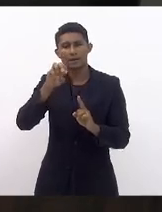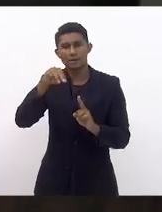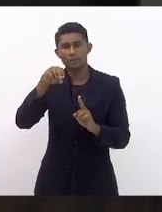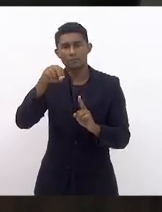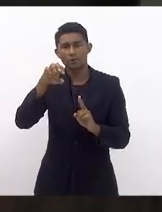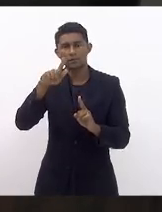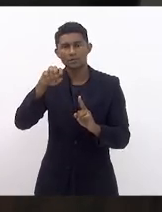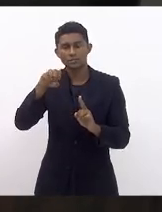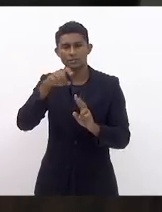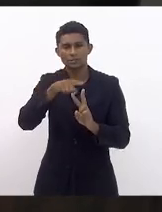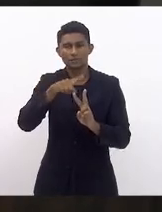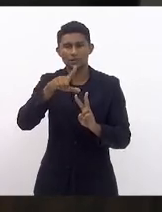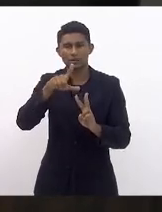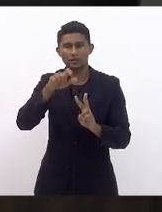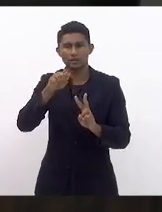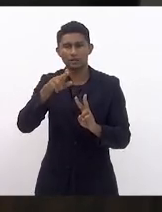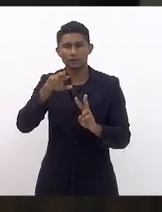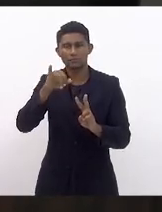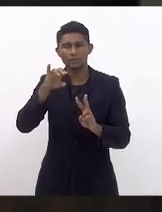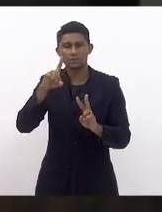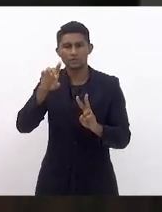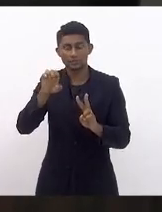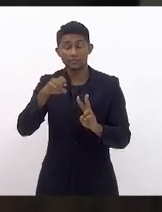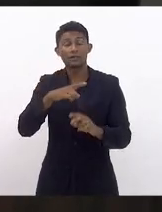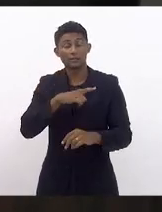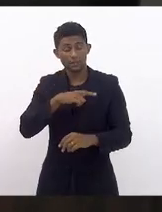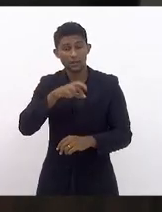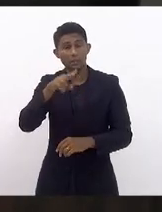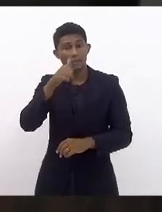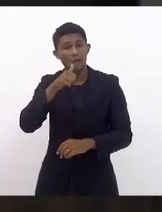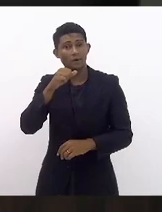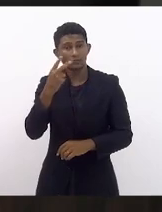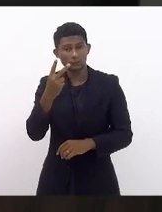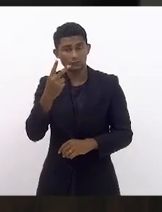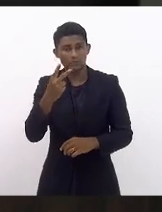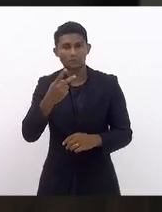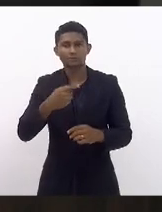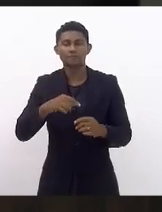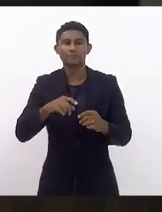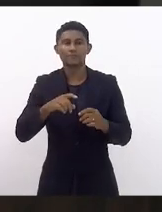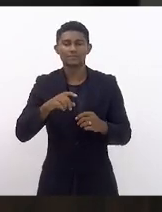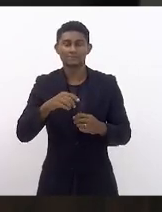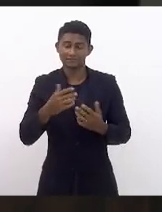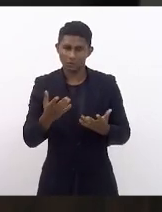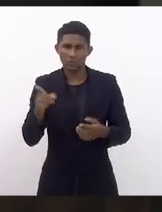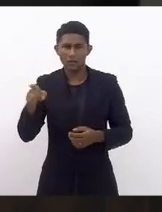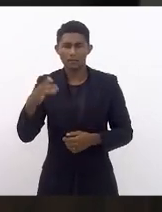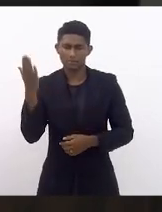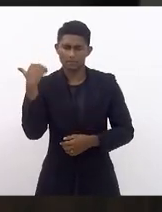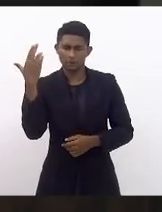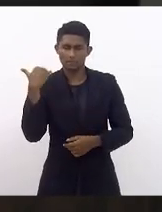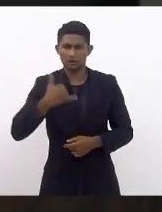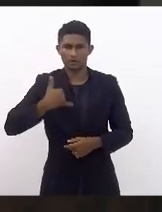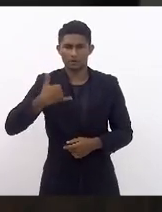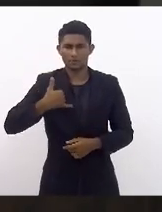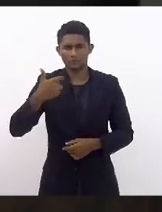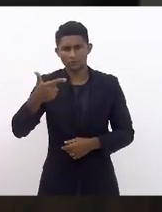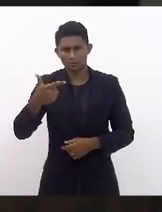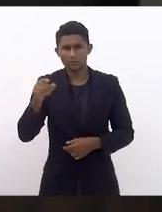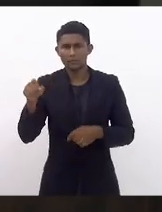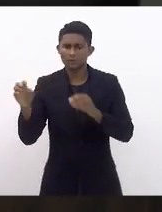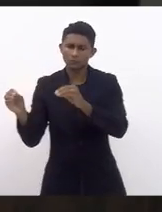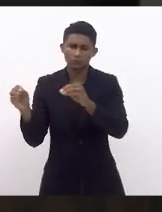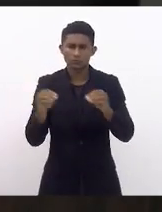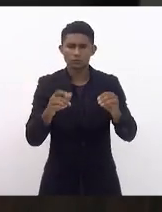irmãs, Marinette e Mafalda. Quando ele tinha 2 anos de idade, a sua família mudou-se para